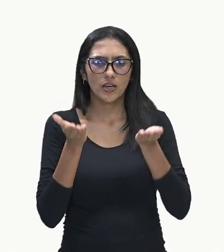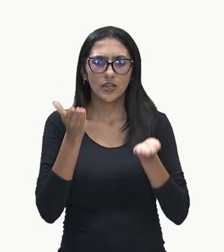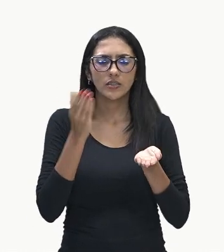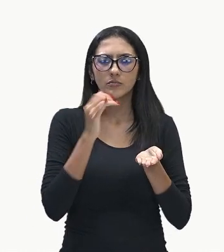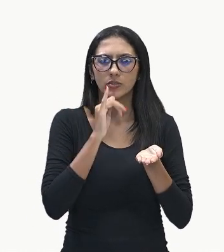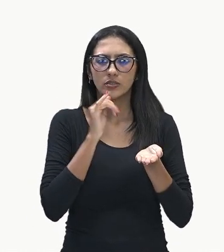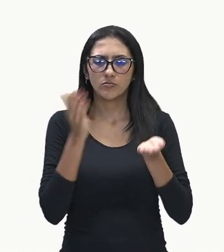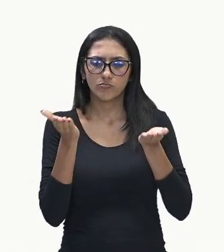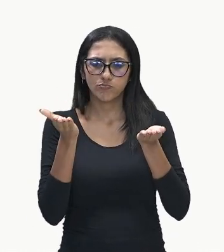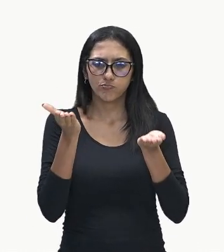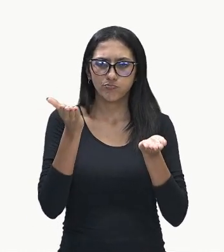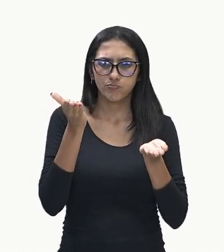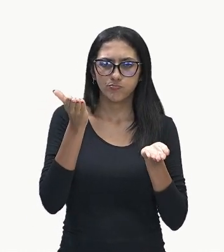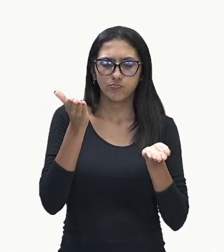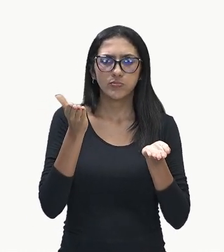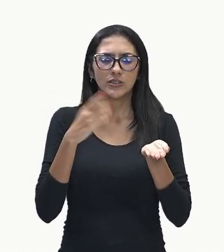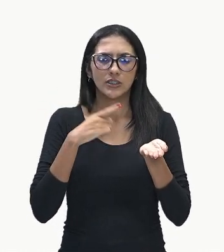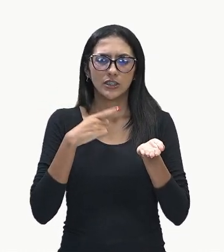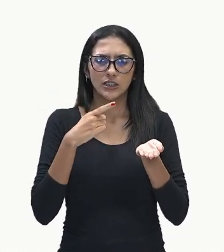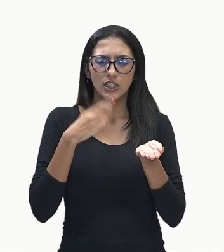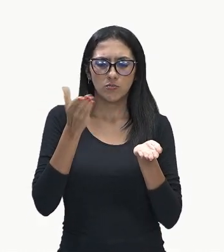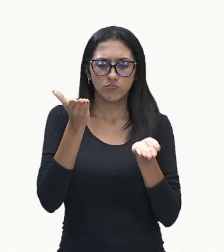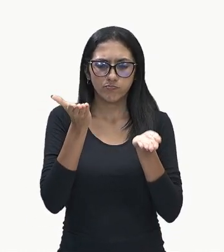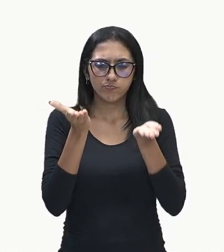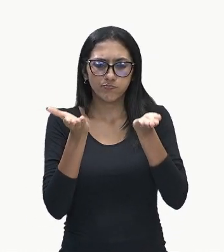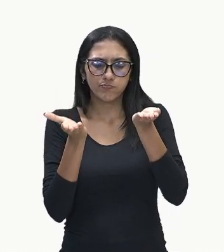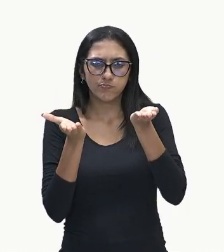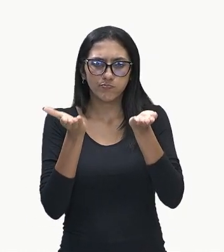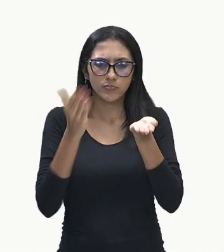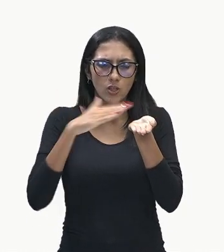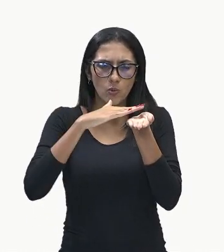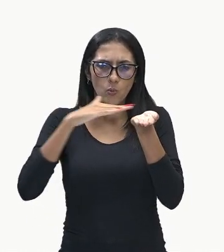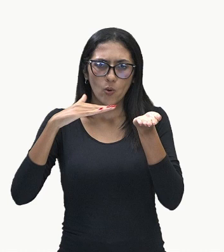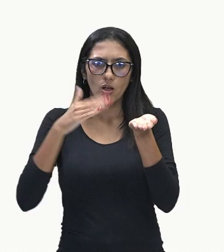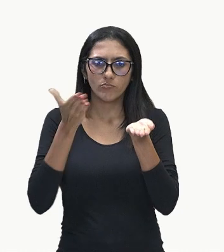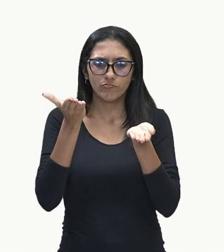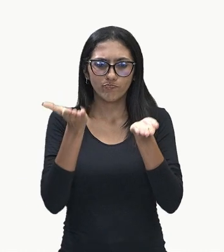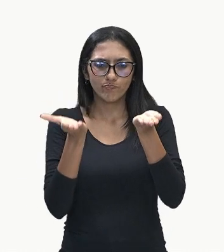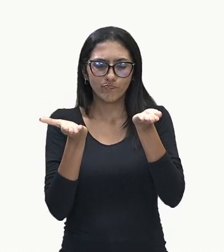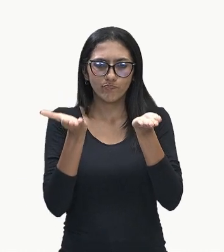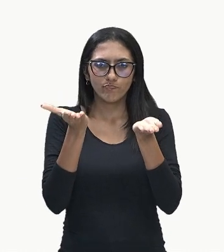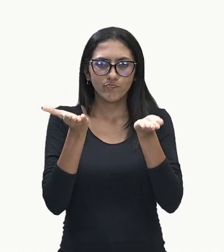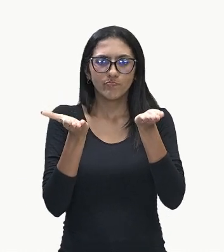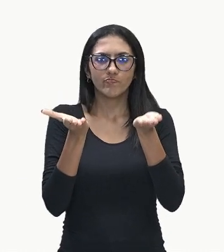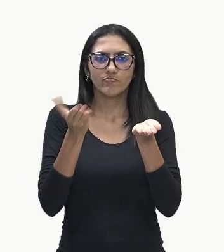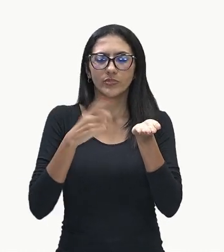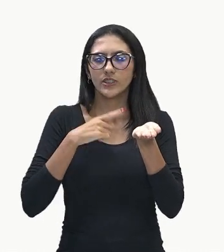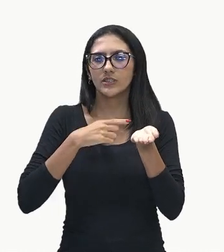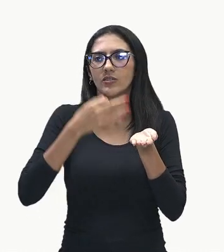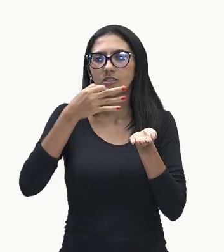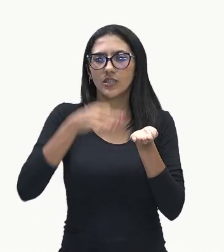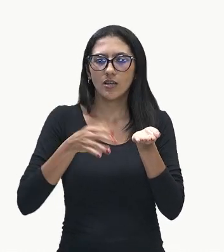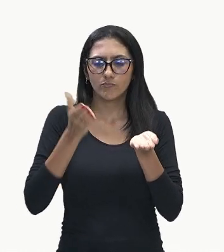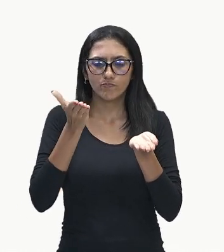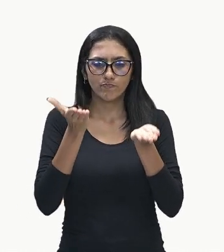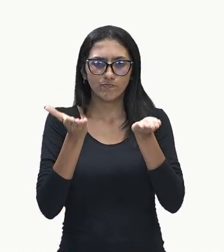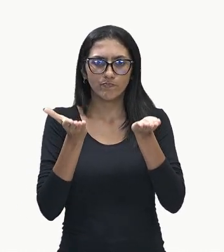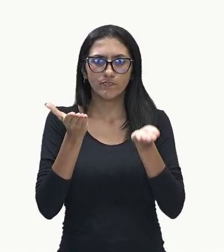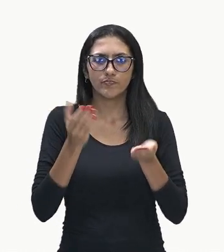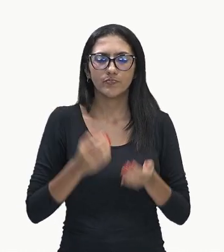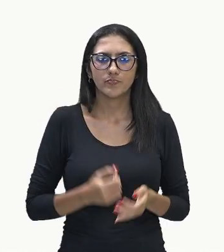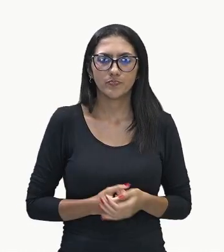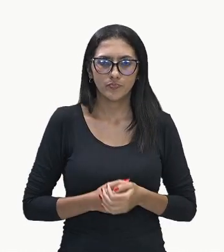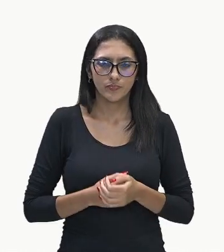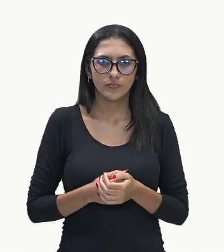prato ficasse na mesma direção, ficasse em equilíbrio com o prato do outro lado. O que fosse